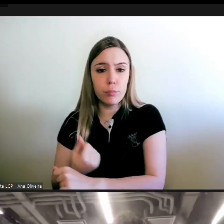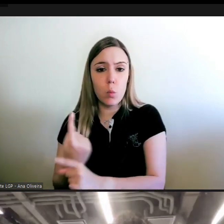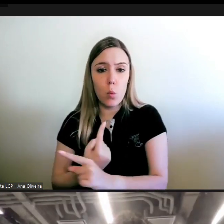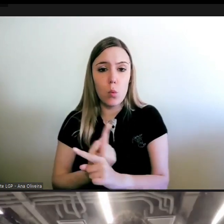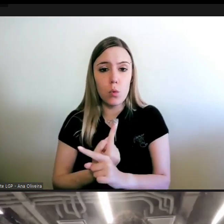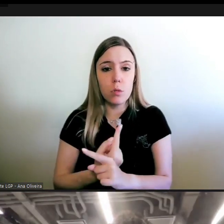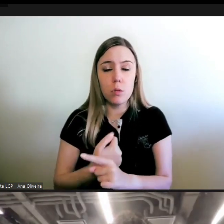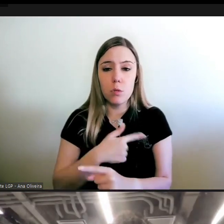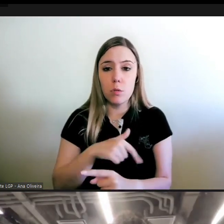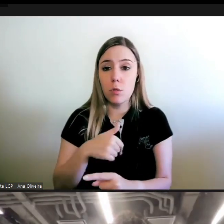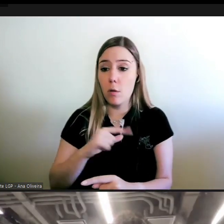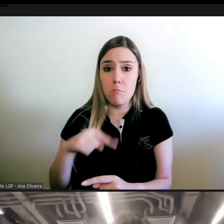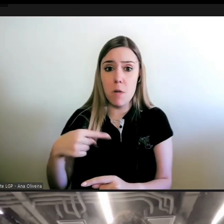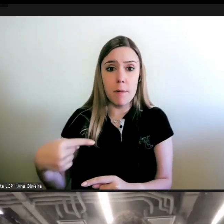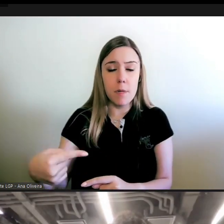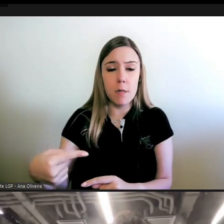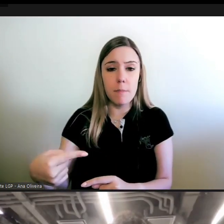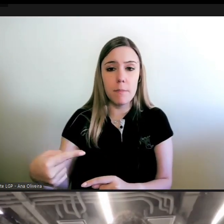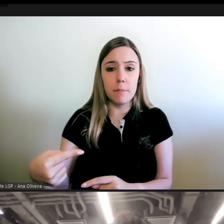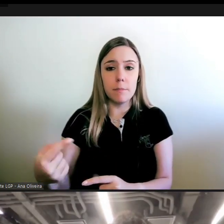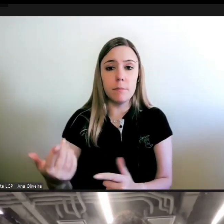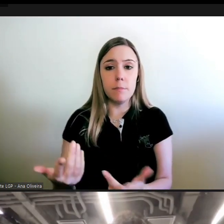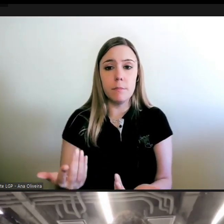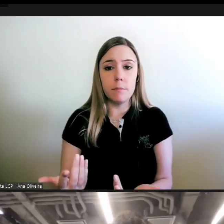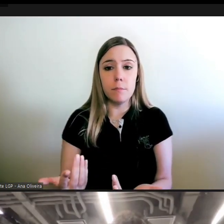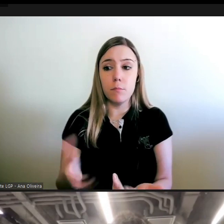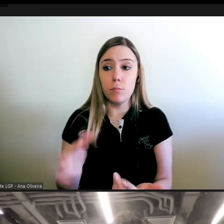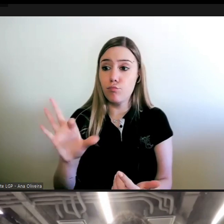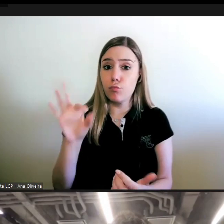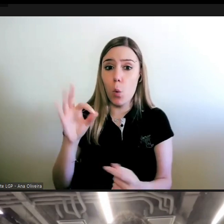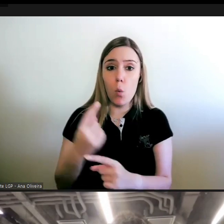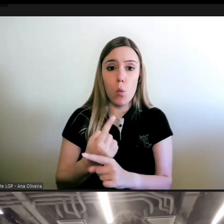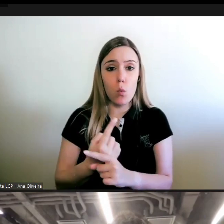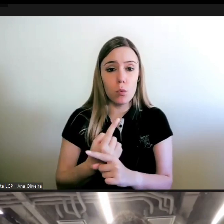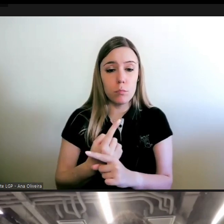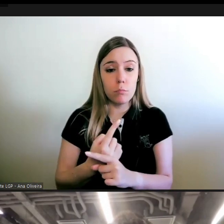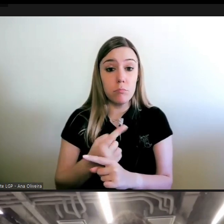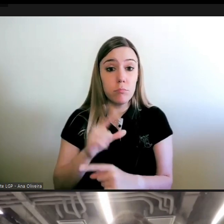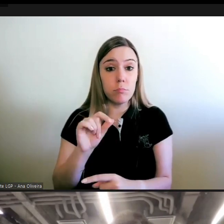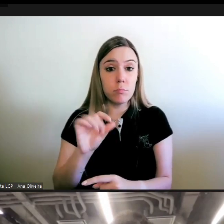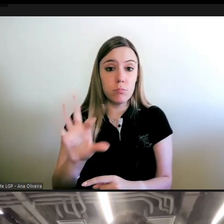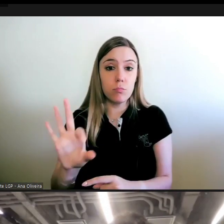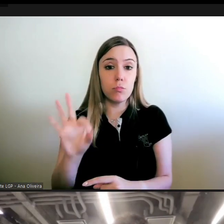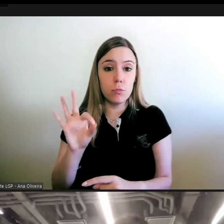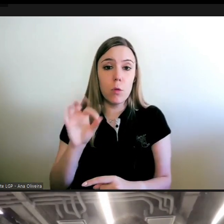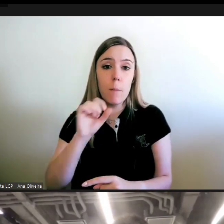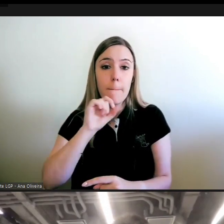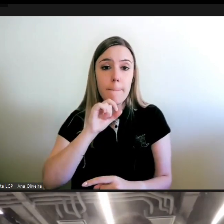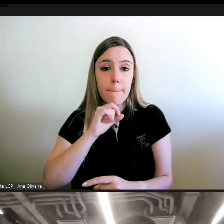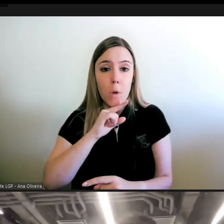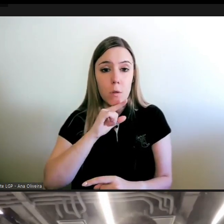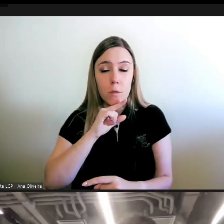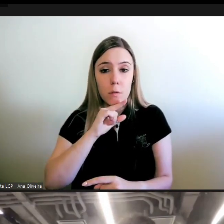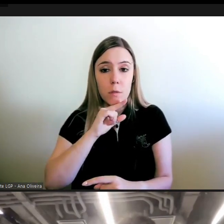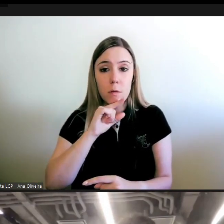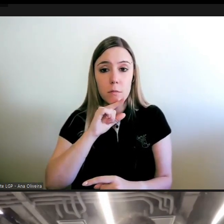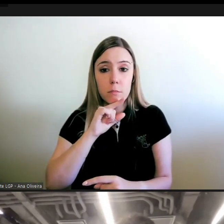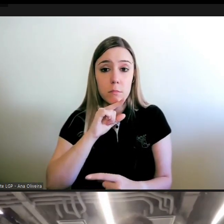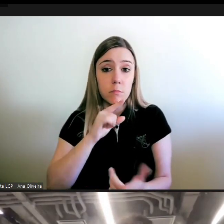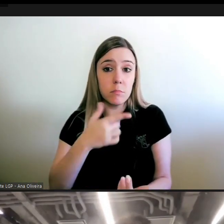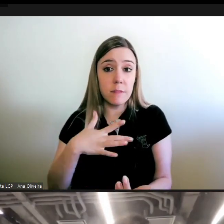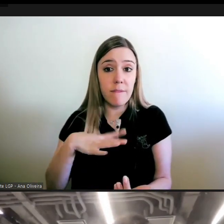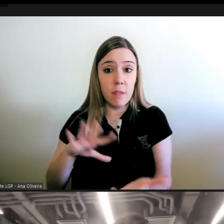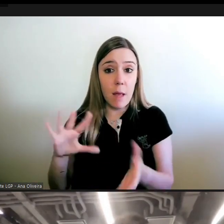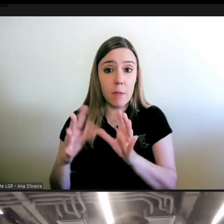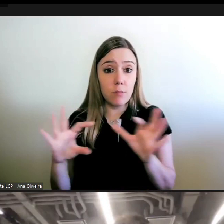consumidor faz todos os dias uma opção e também pode fazer uma opção pela sustentabilidade e até